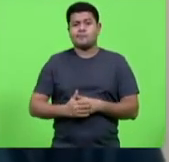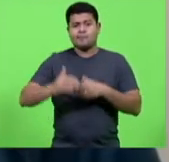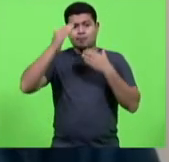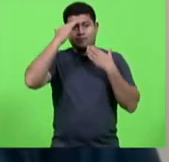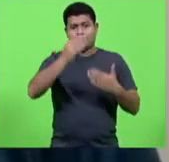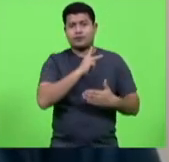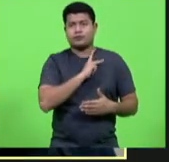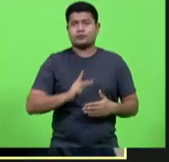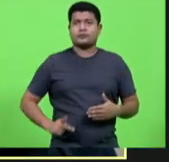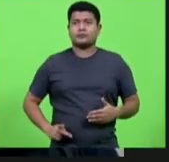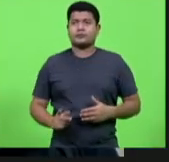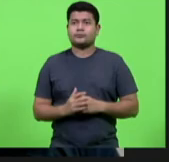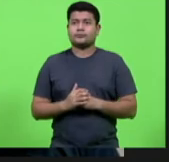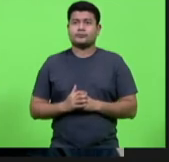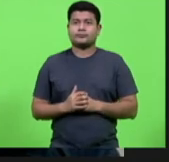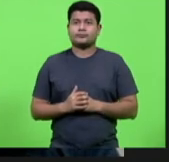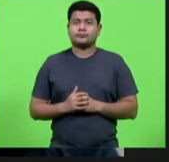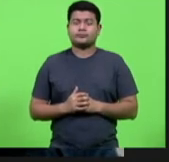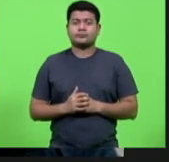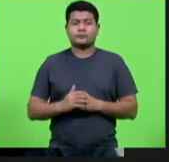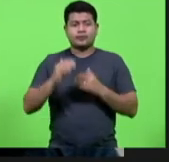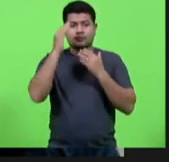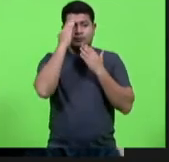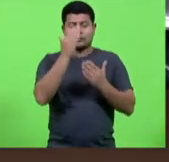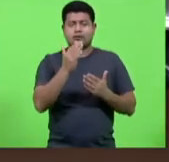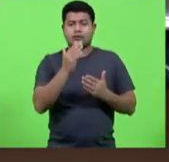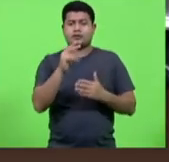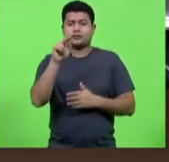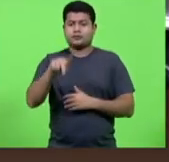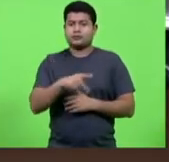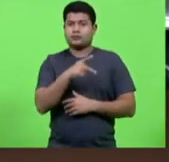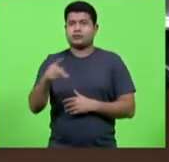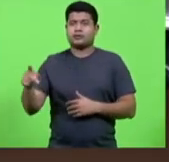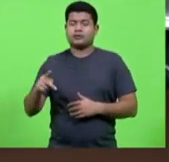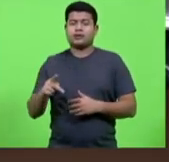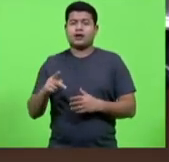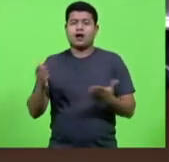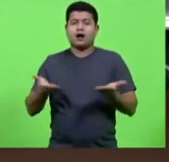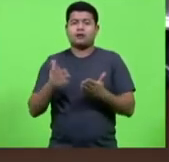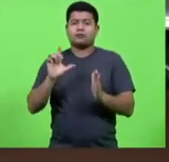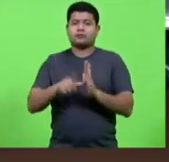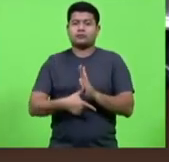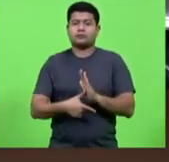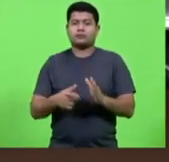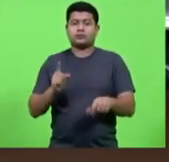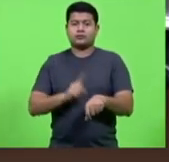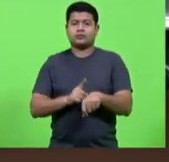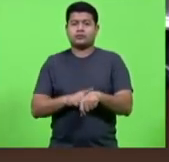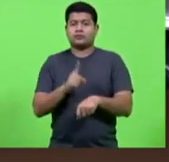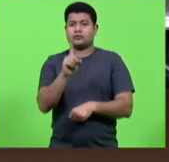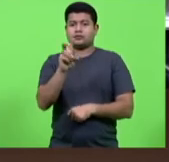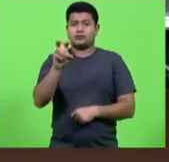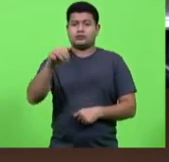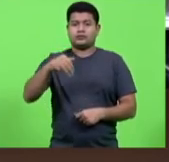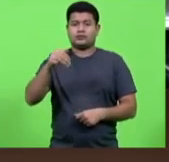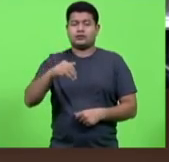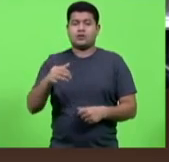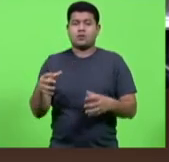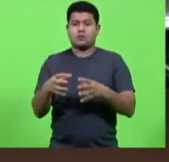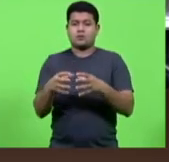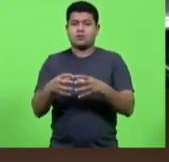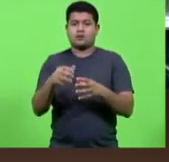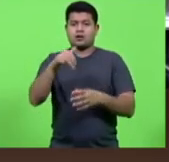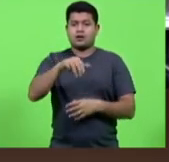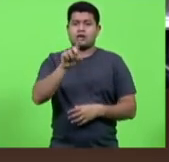presidente. Obrigado, senhor deputado Padre Pedro Baldiceira. Próximo horário, por um tempo de até 15 minutos, é o Bloco